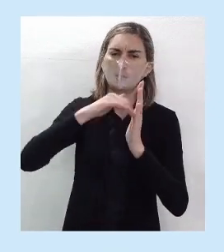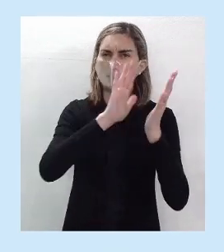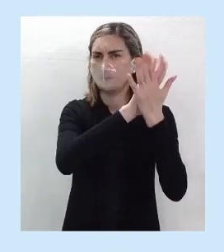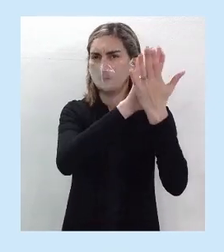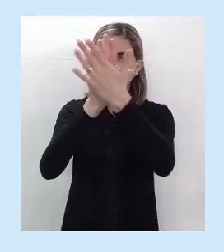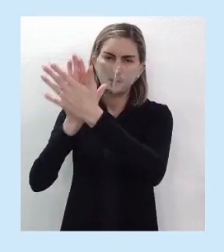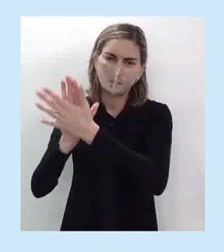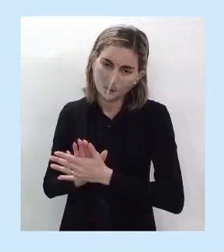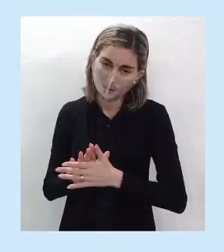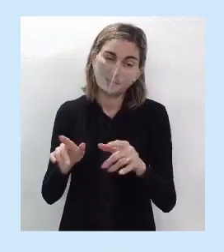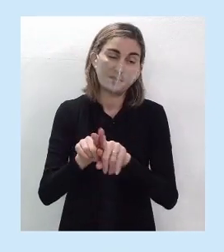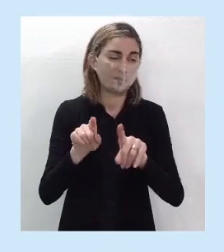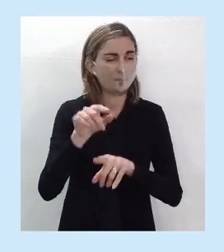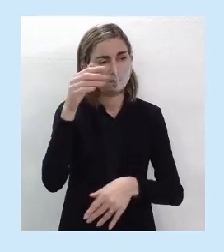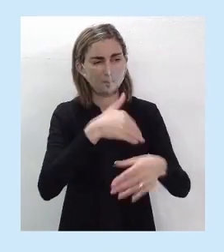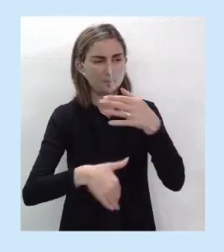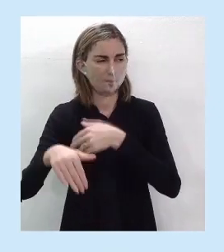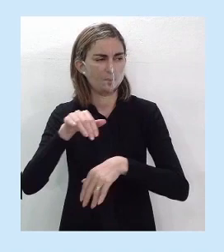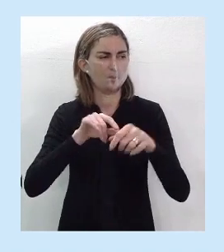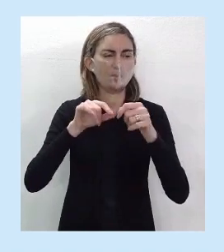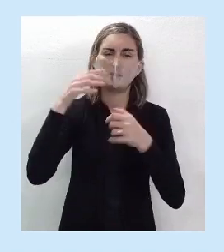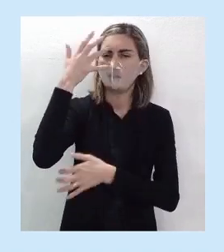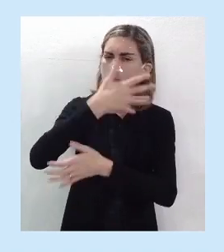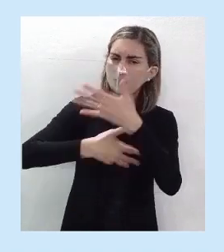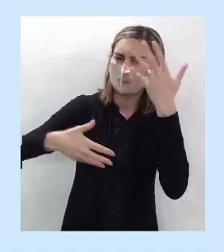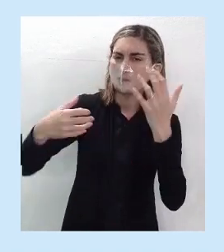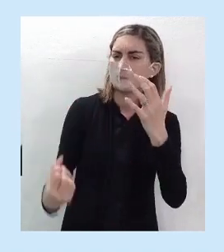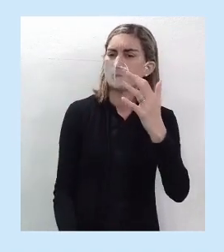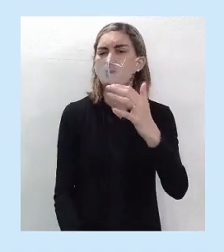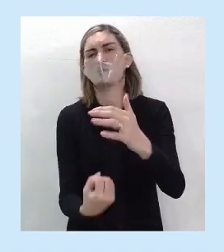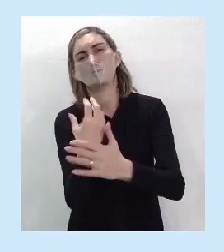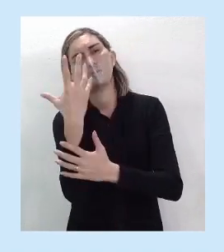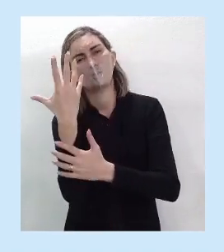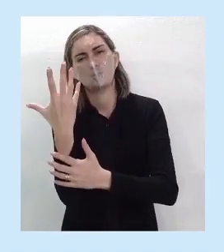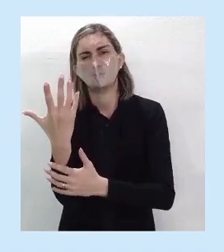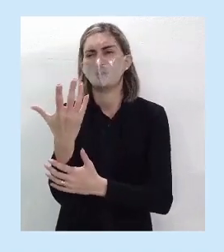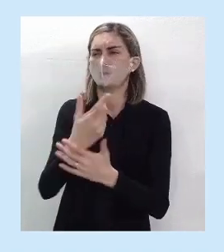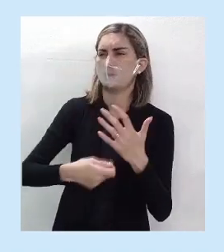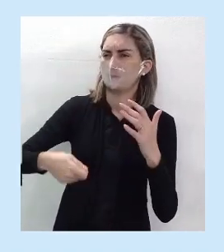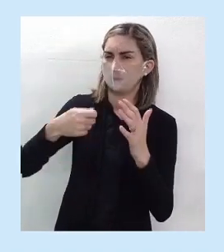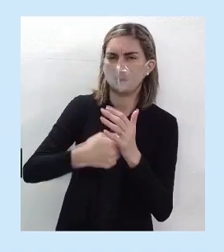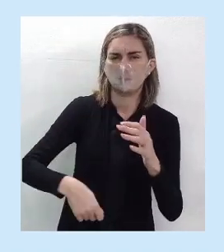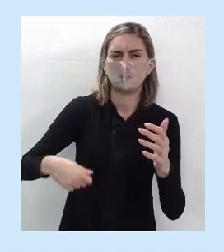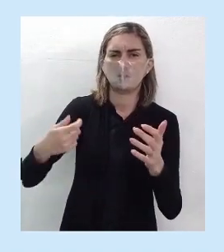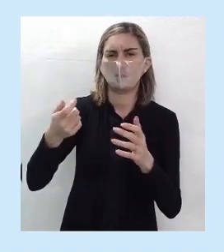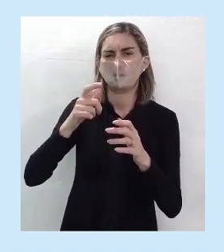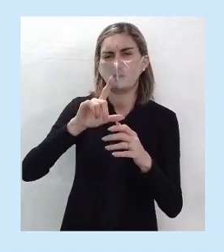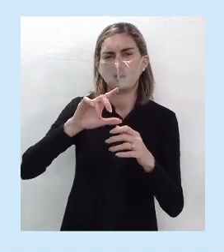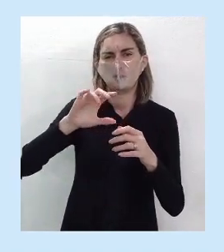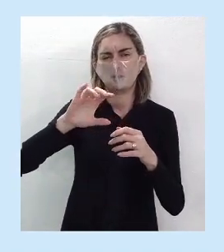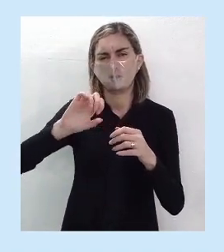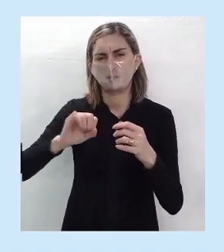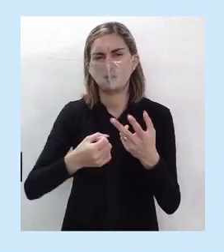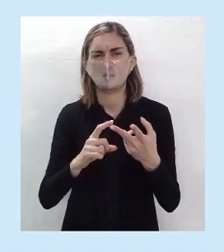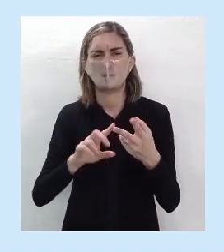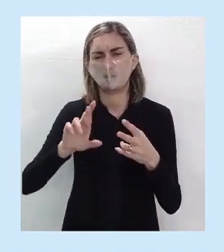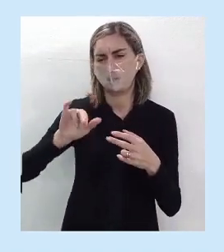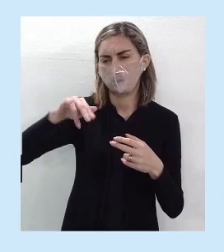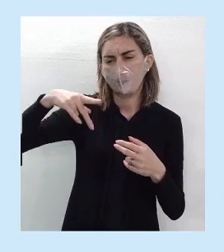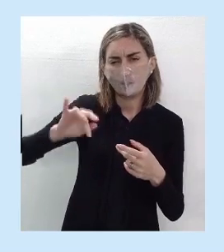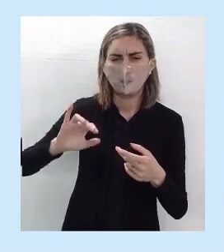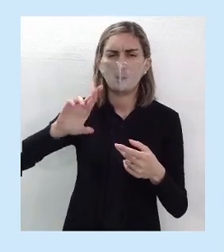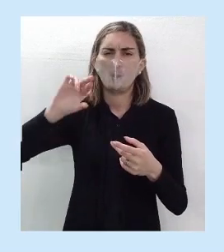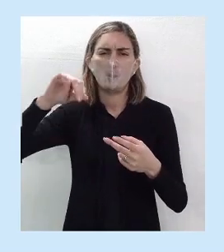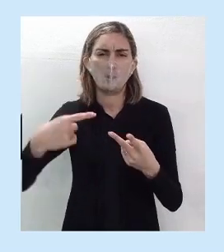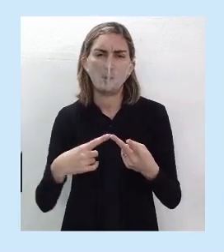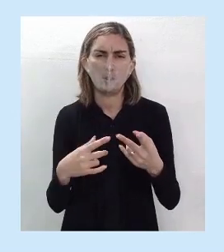gente também tem acesso, com as canções que surgem, não é, das batalhas aí de slam, de hip hop,